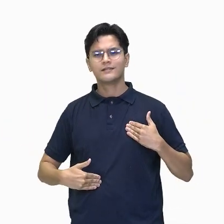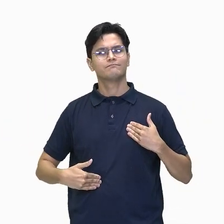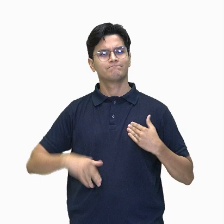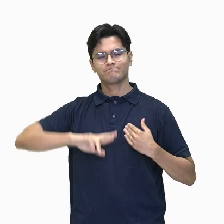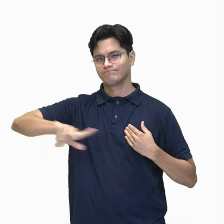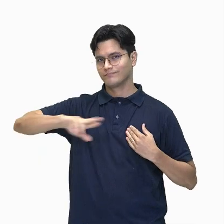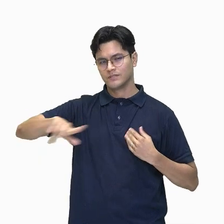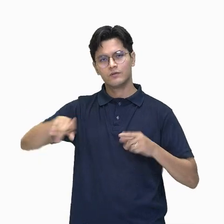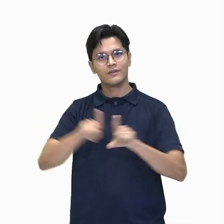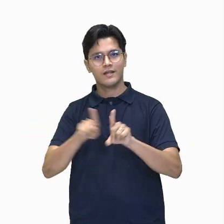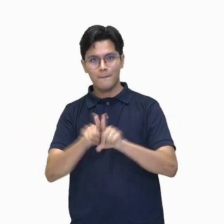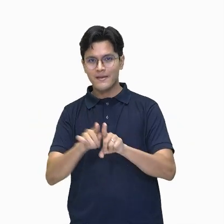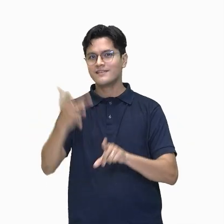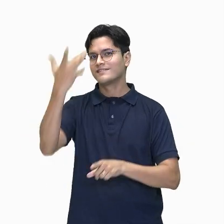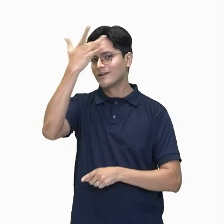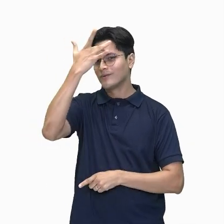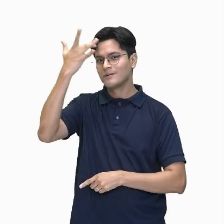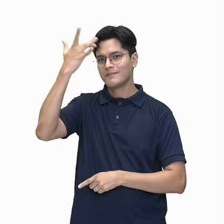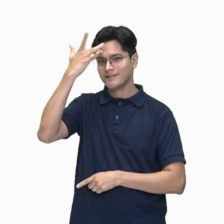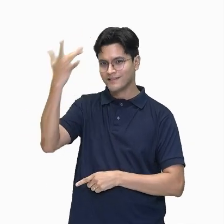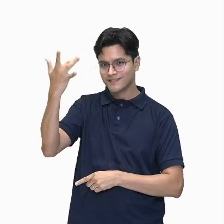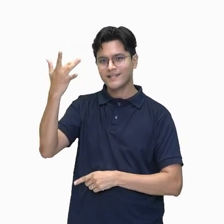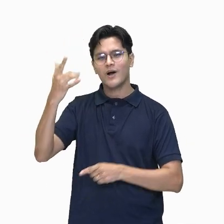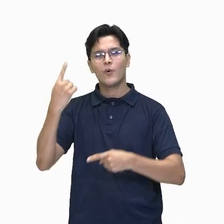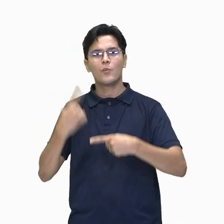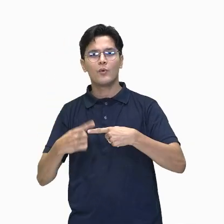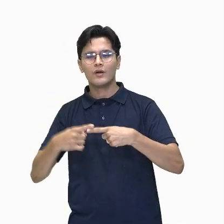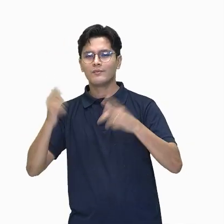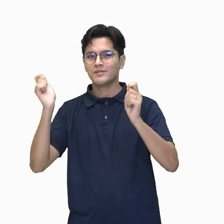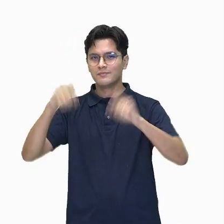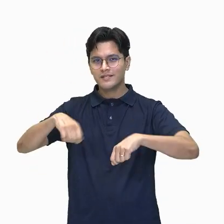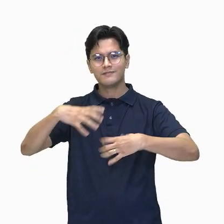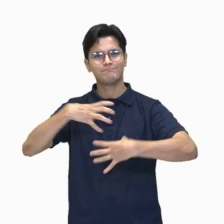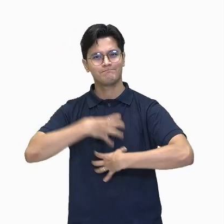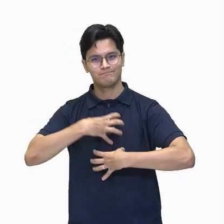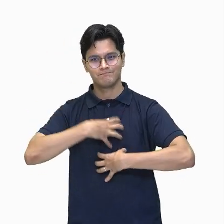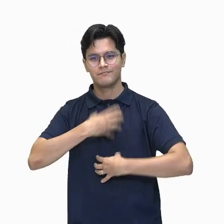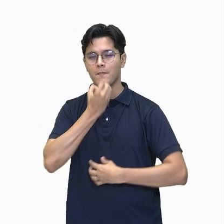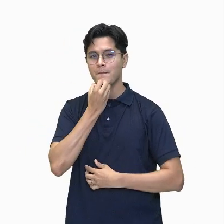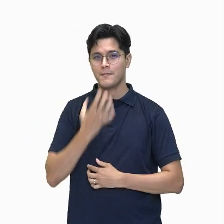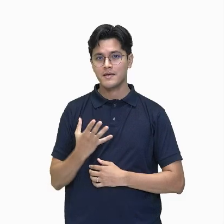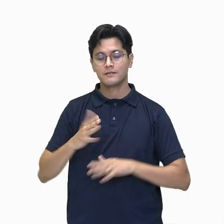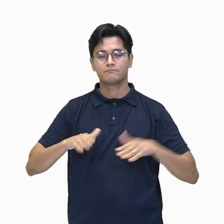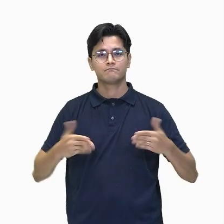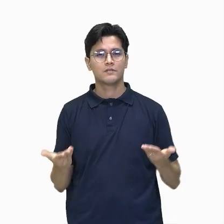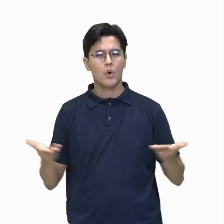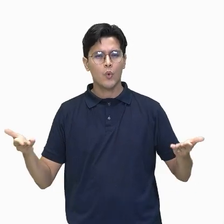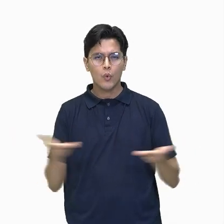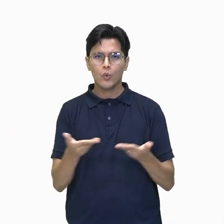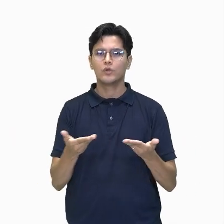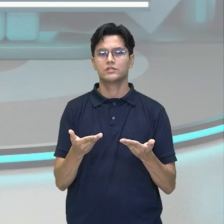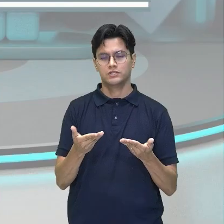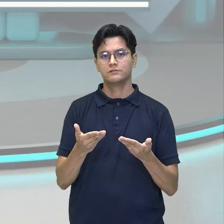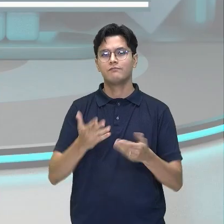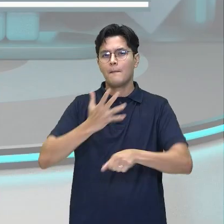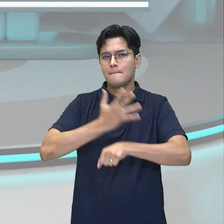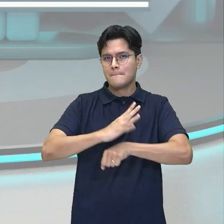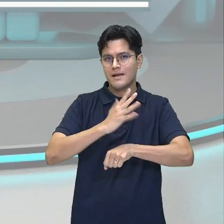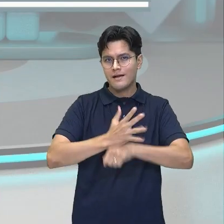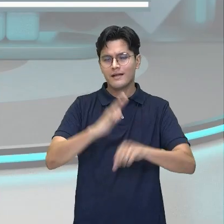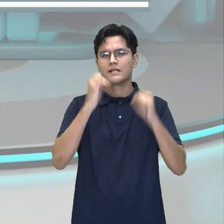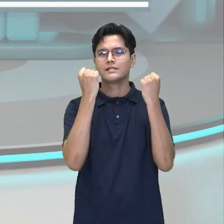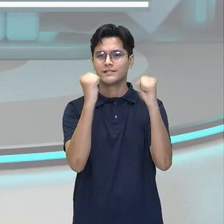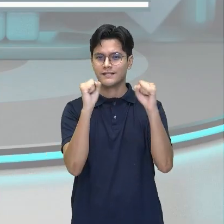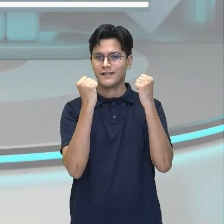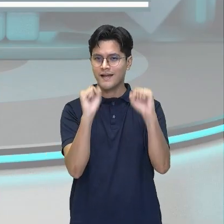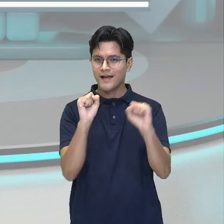do bem-estar. Então, a gente já vê que nos dias de hoje, a ginástica ela vai trazer